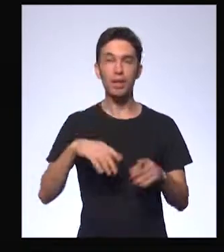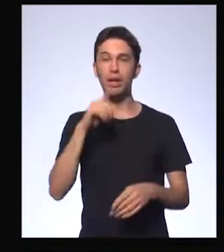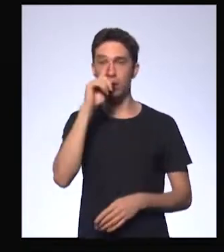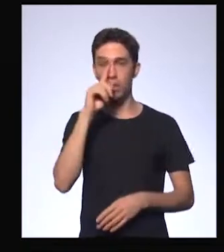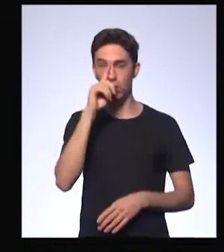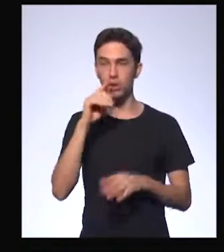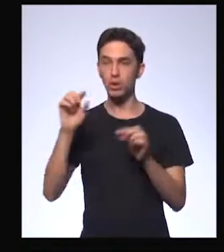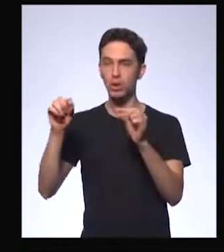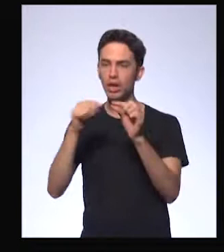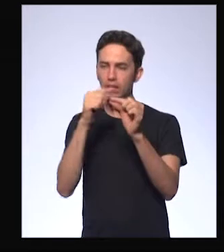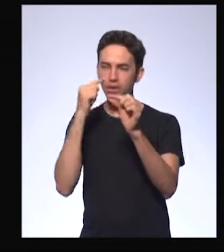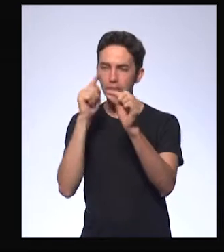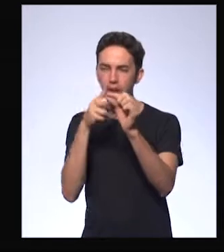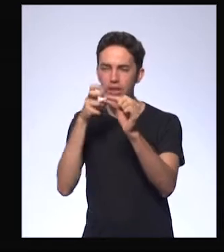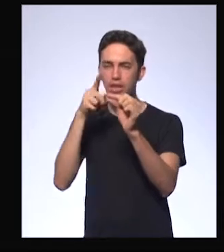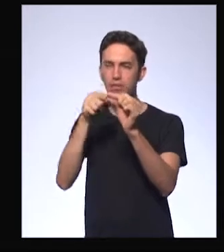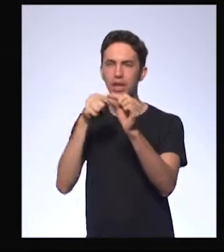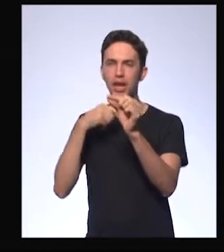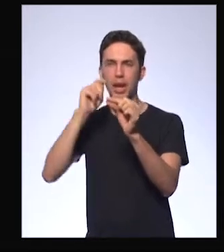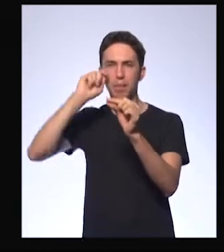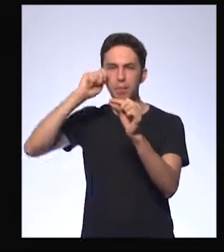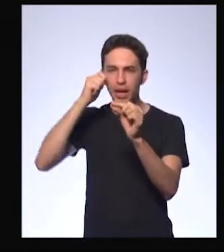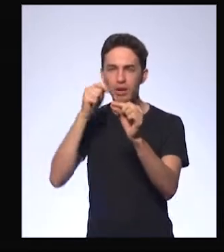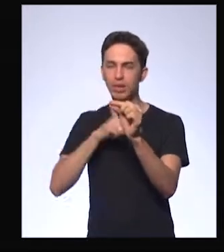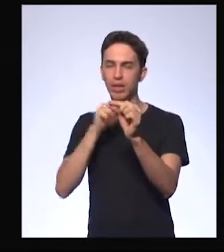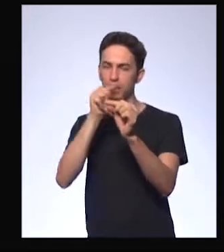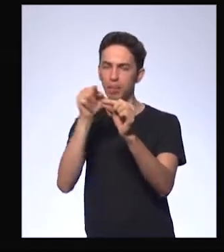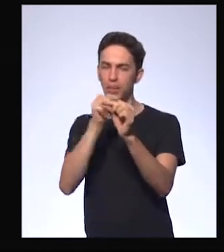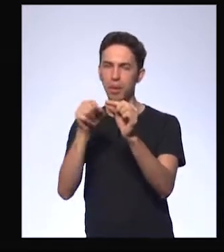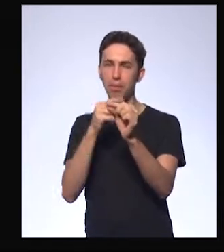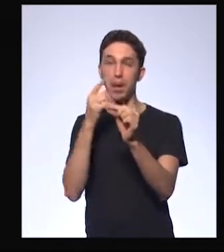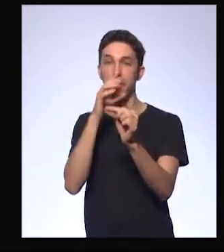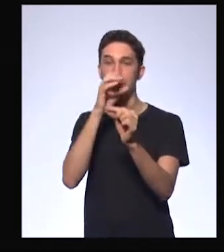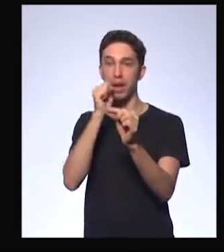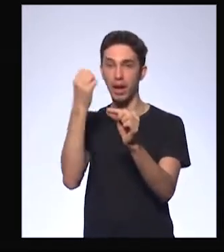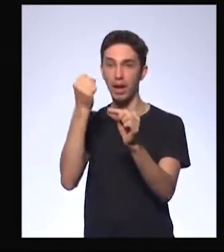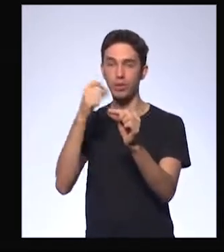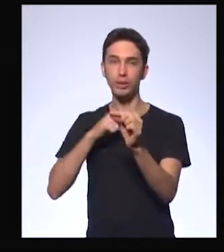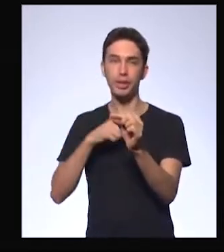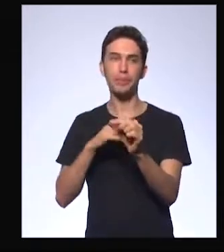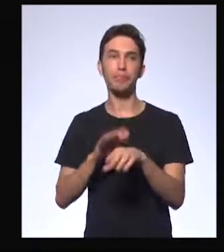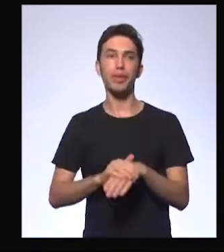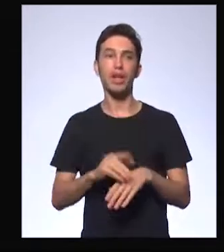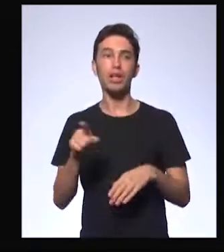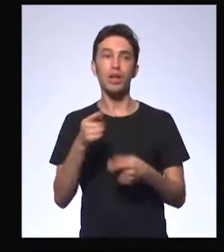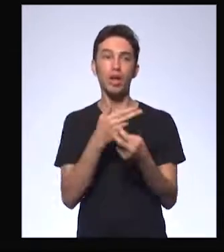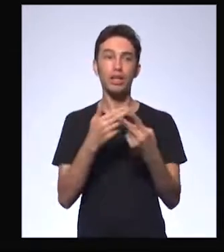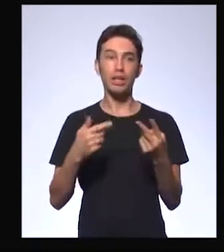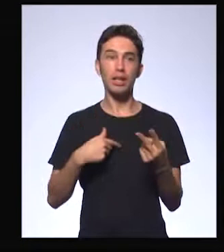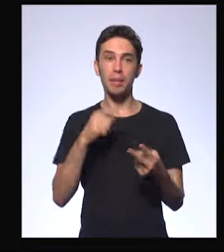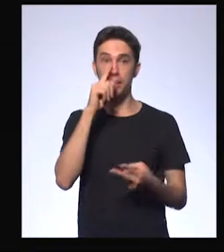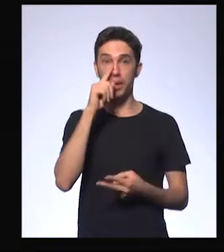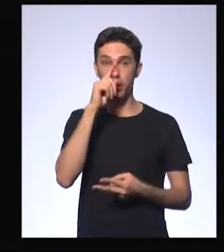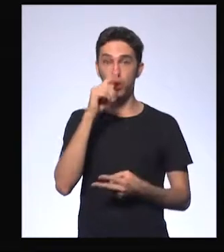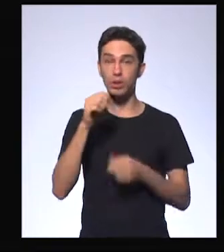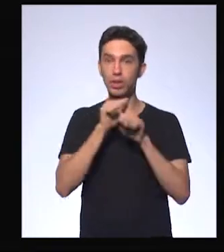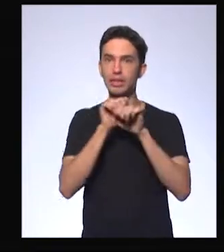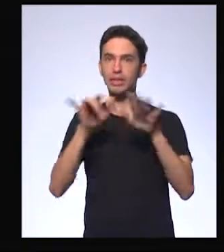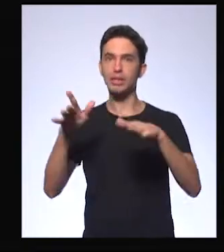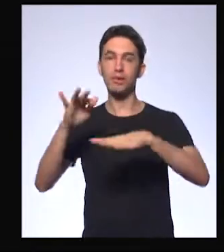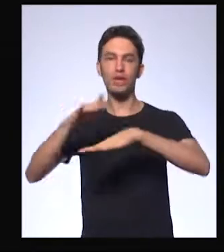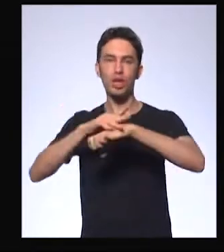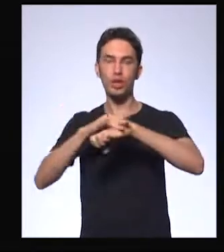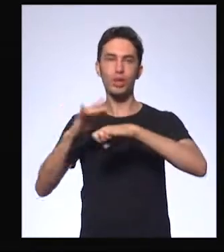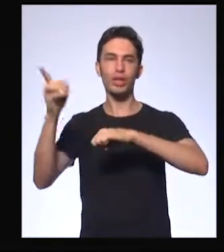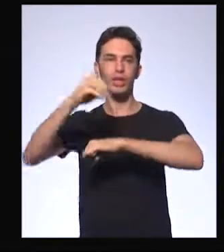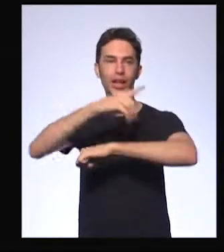a dengue, uma doença grave, mas que pode ser tratada em alguns dias. Para prevenir a dengue, devemos manter o mosquito longe, não deixando água parada